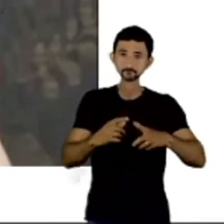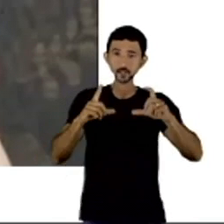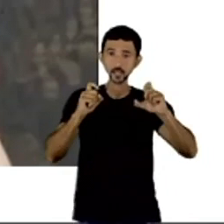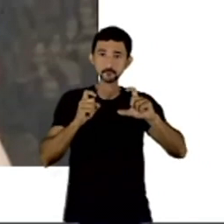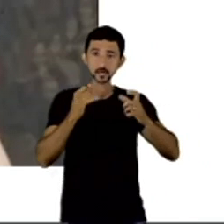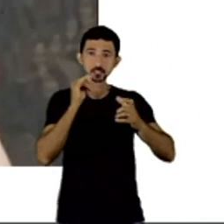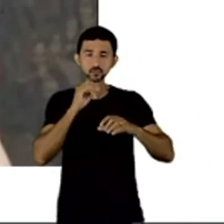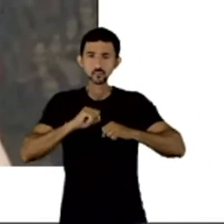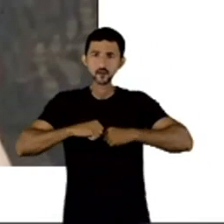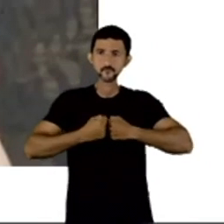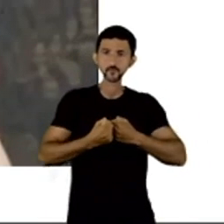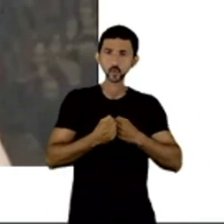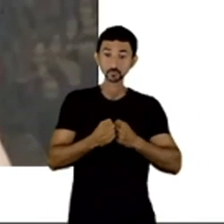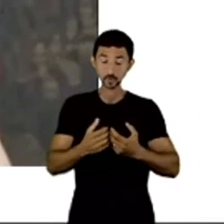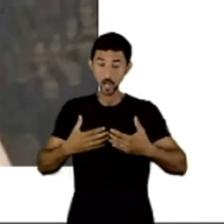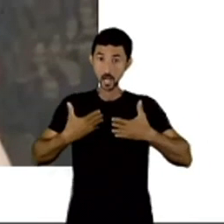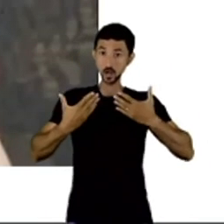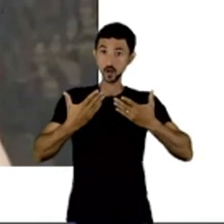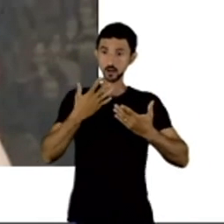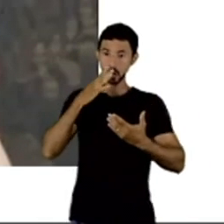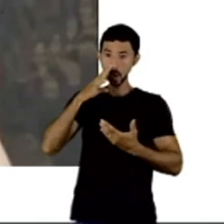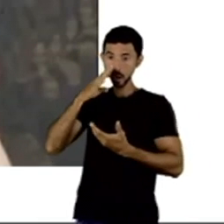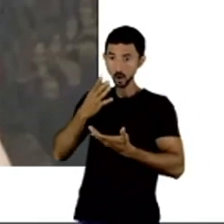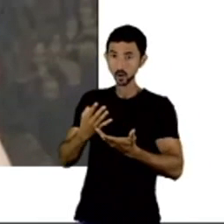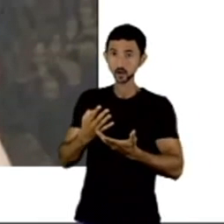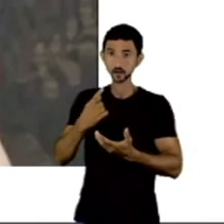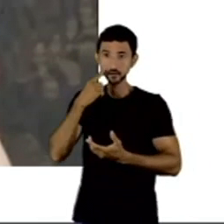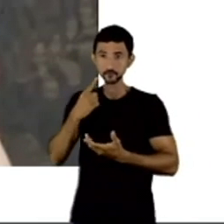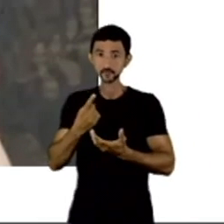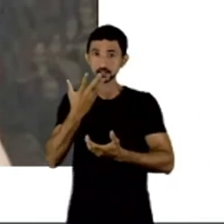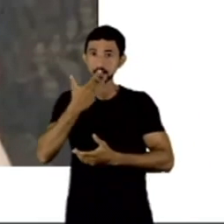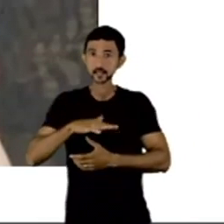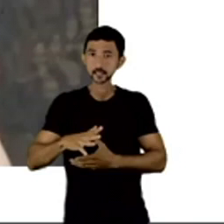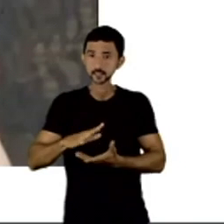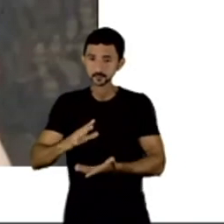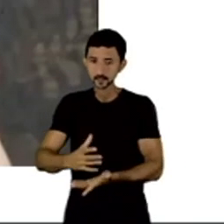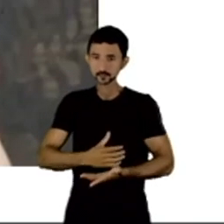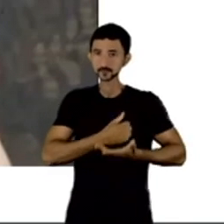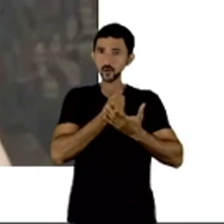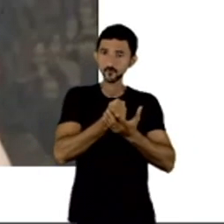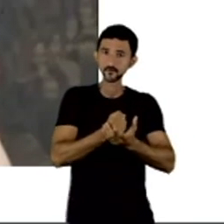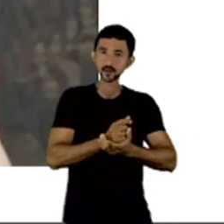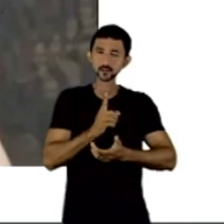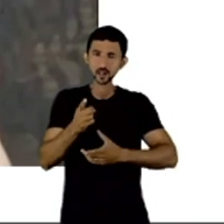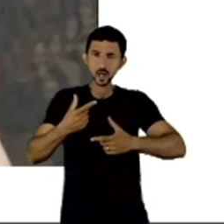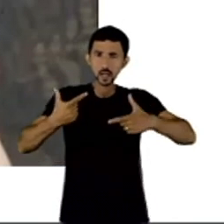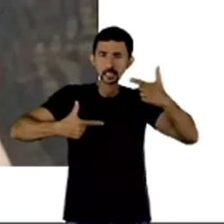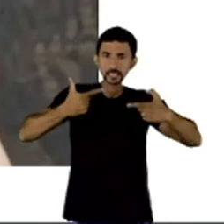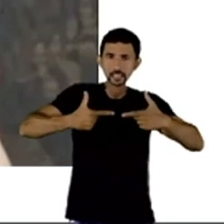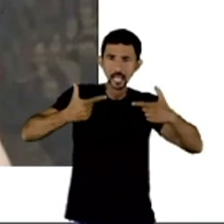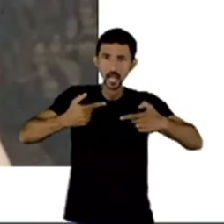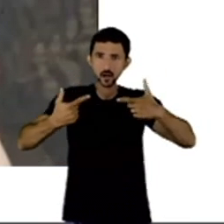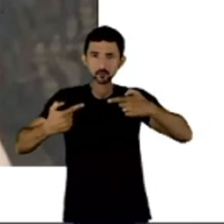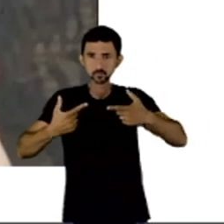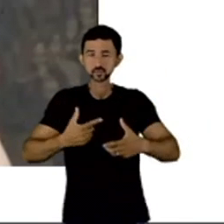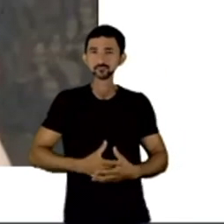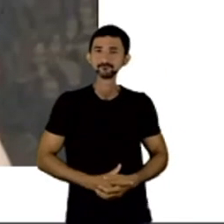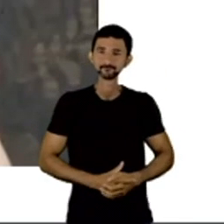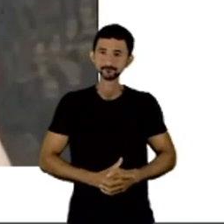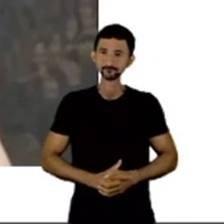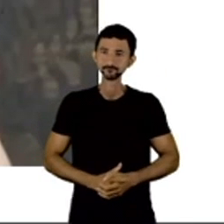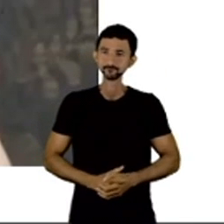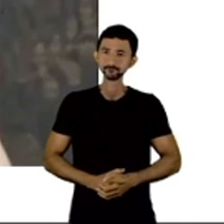né, um reforço. É impactante olhar para esse menino e saber que ele foi resgatado em meio a um contexto de